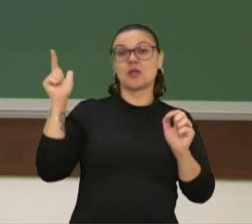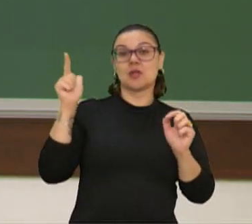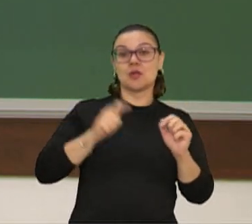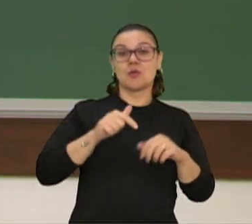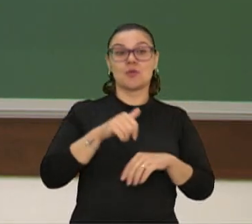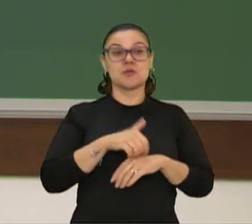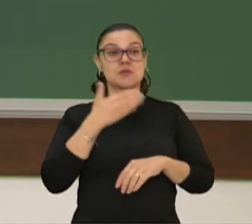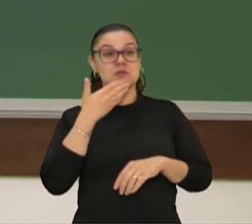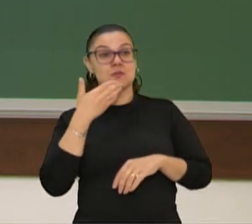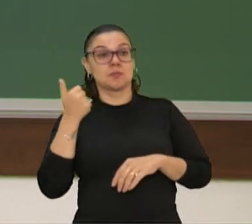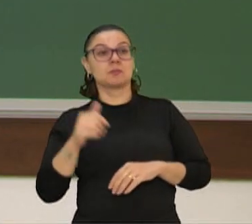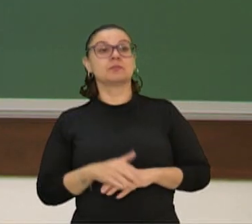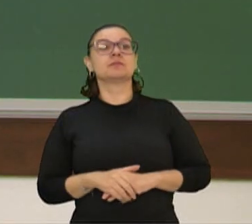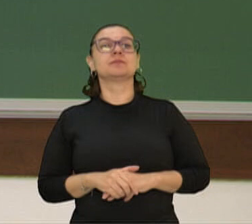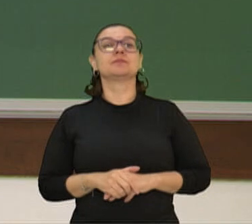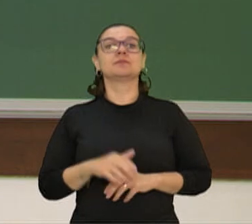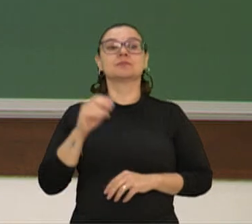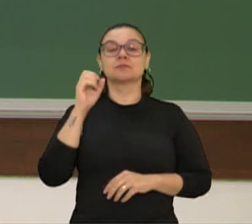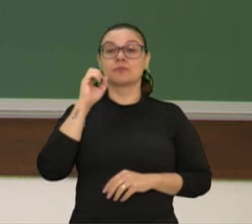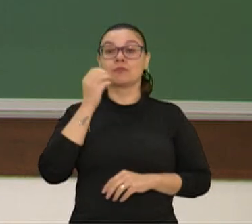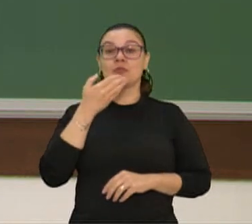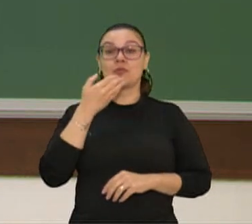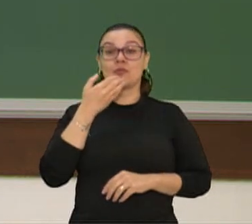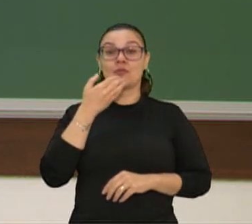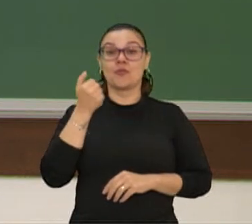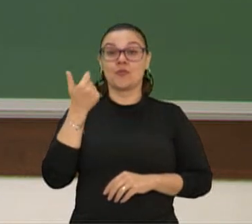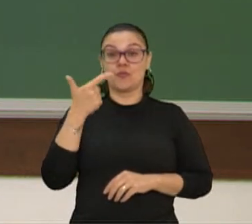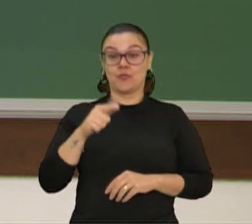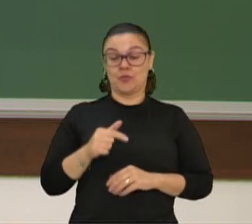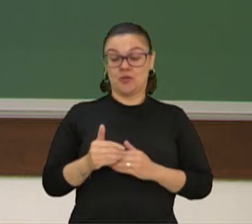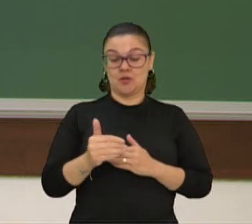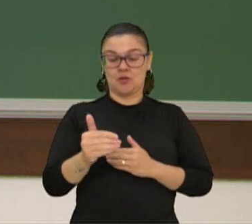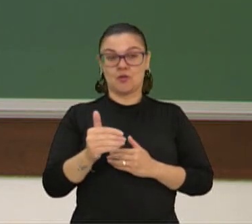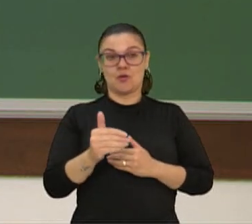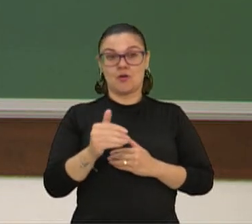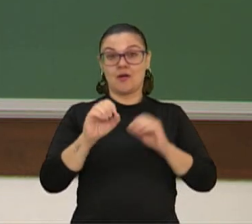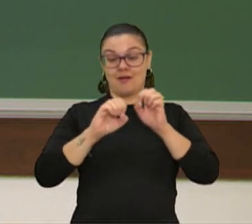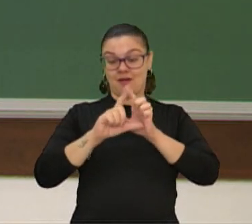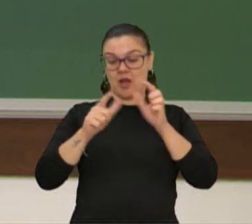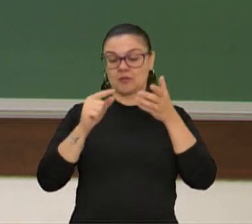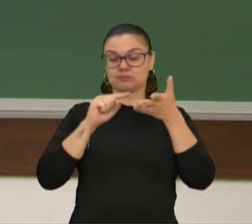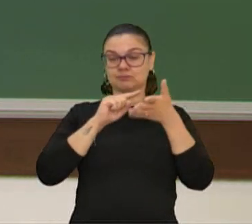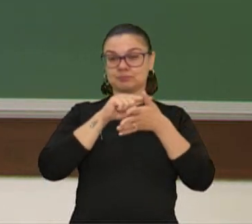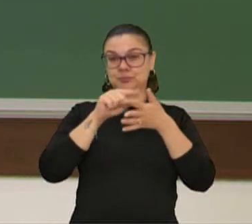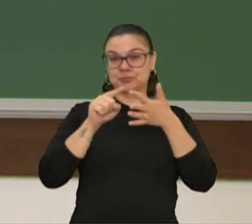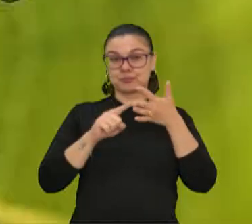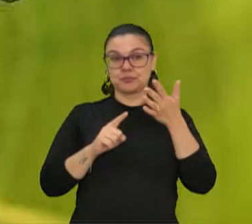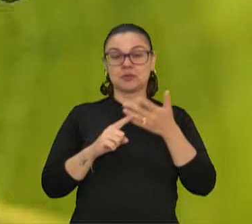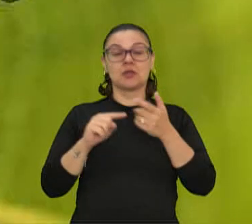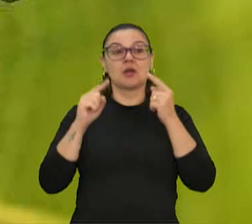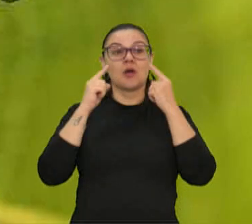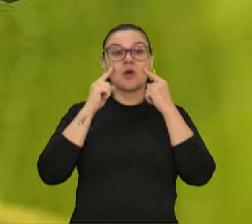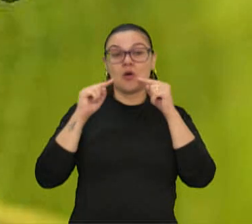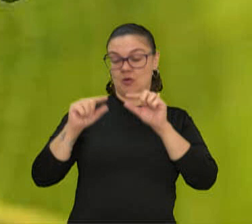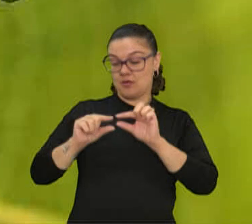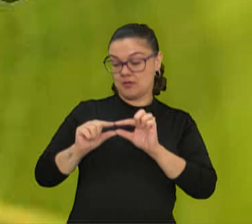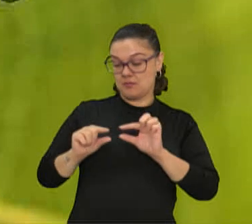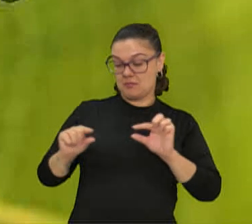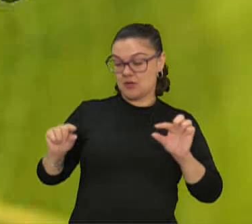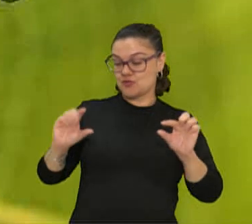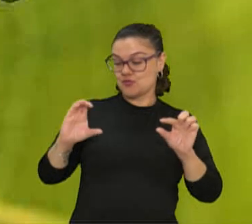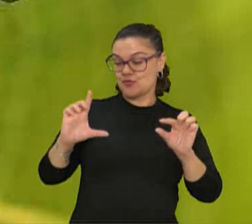para o processo. Continuando agora, a fase clara em detalhes. Está vendo aqui, ó? Molécula de